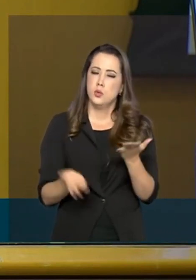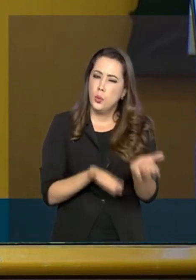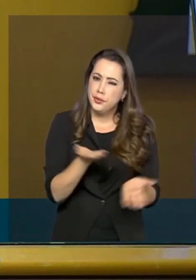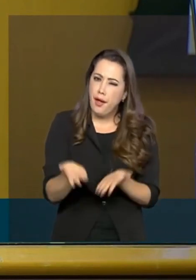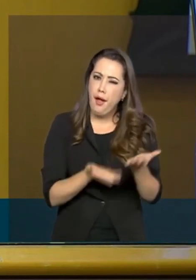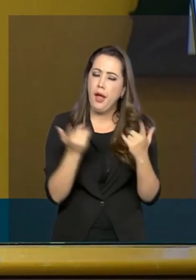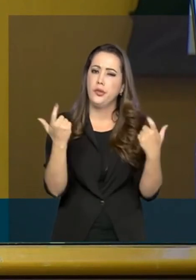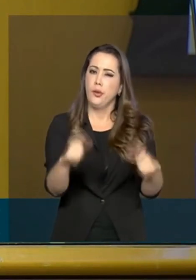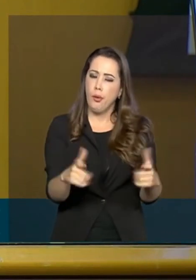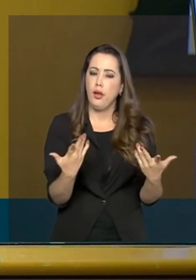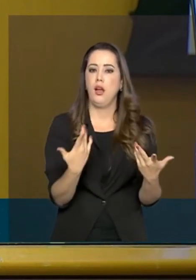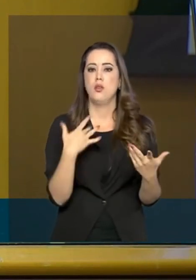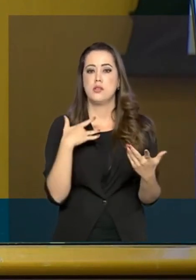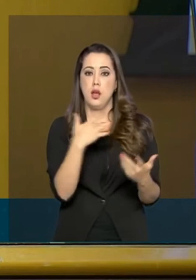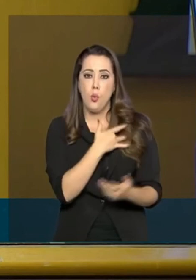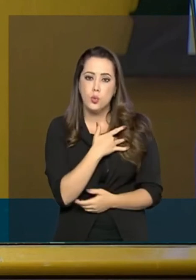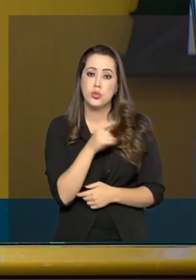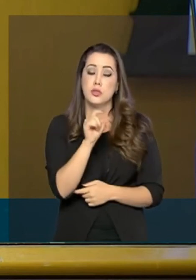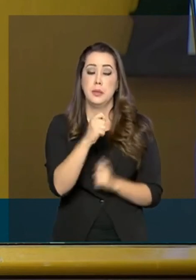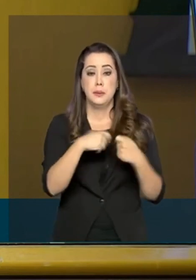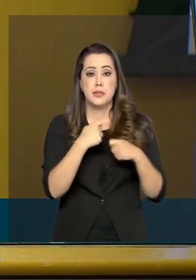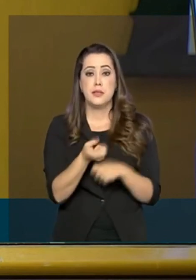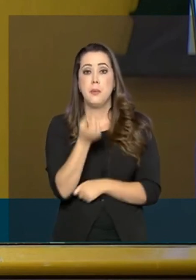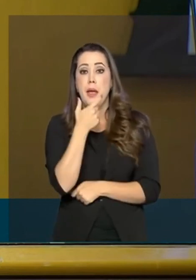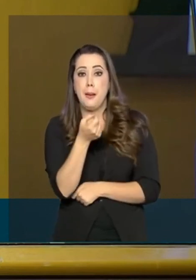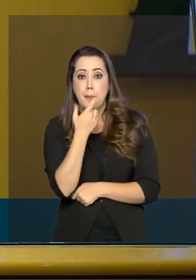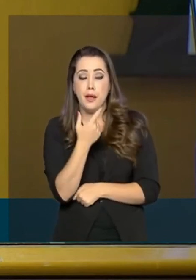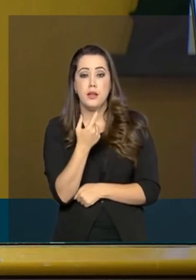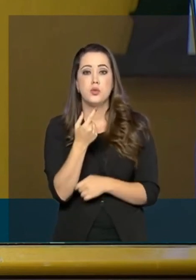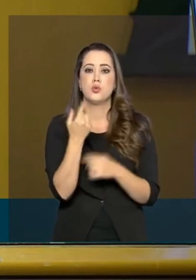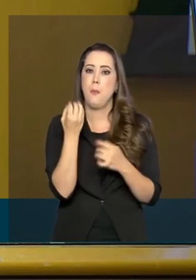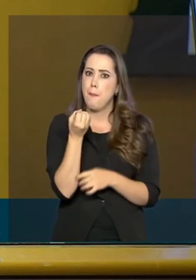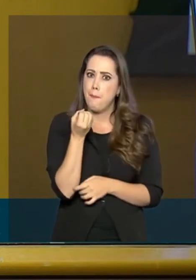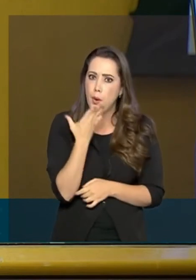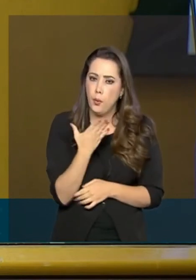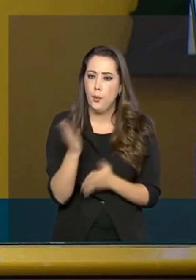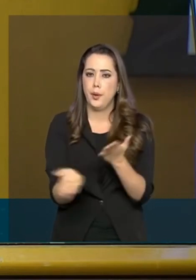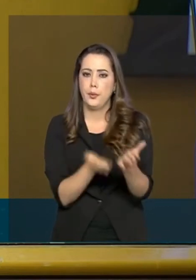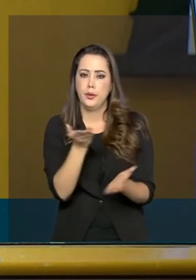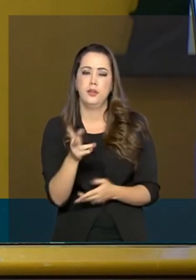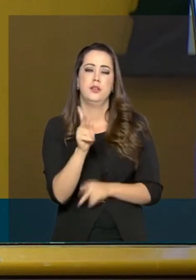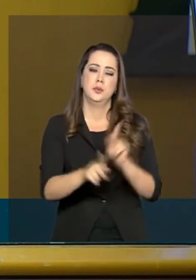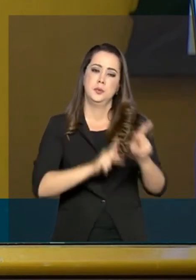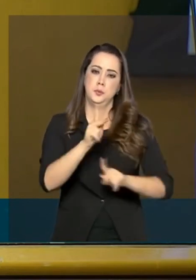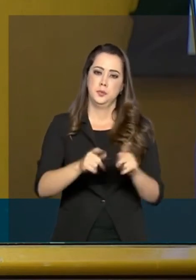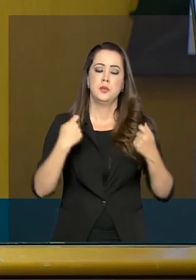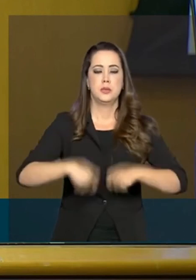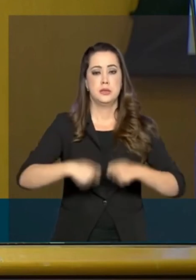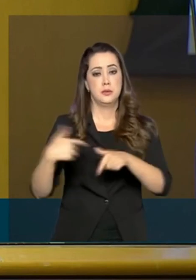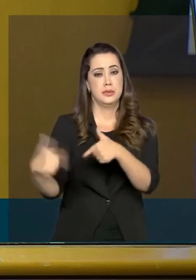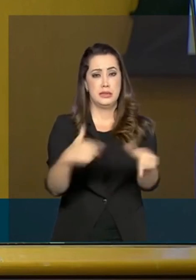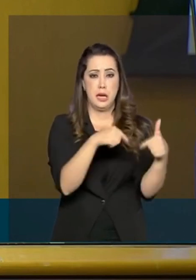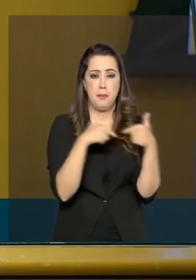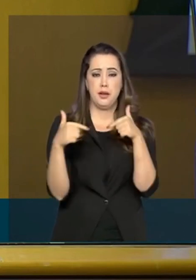ambulatorial. Precisamos ter medicamentos em qualidade e em quantidade para atender essa população. Precisamos trabalhar